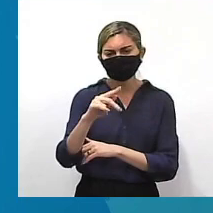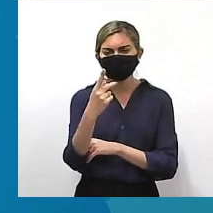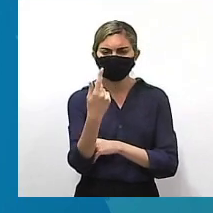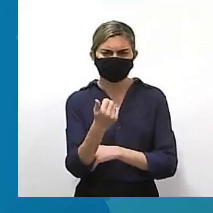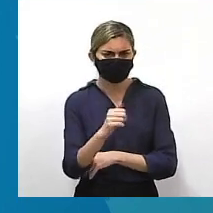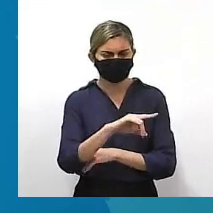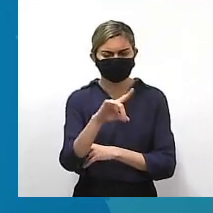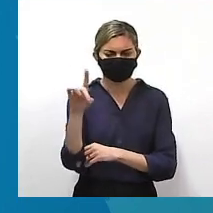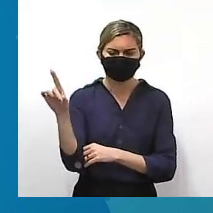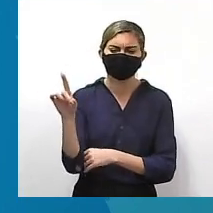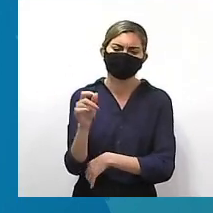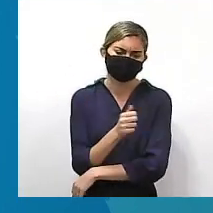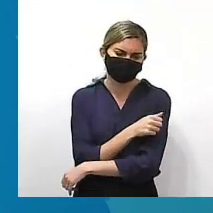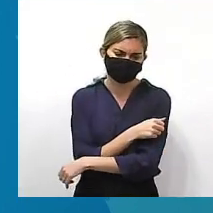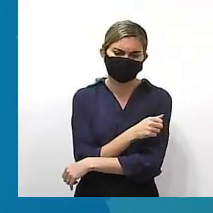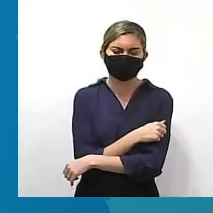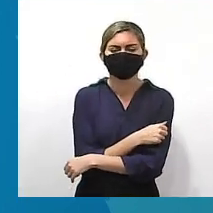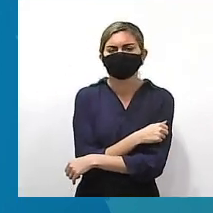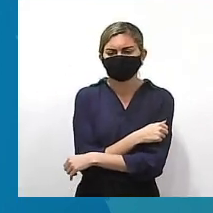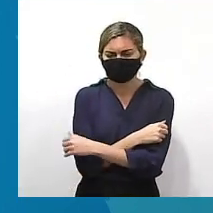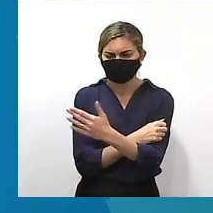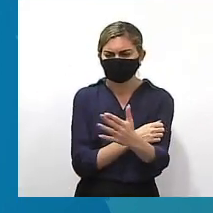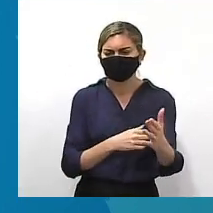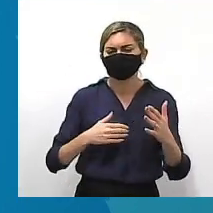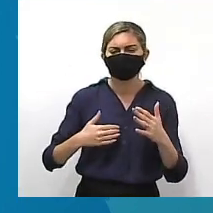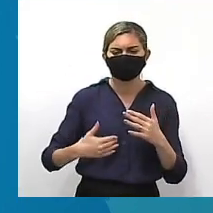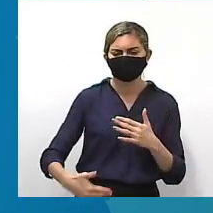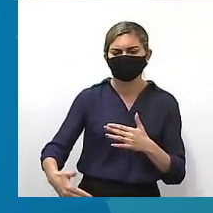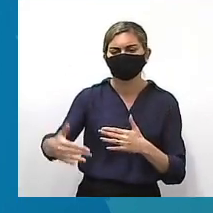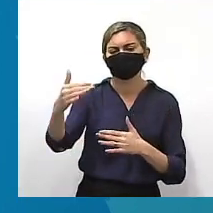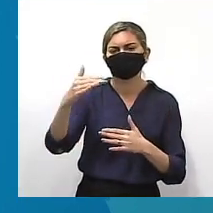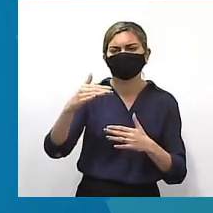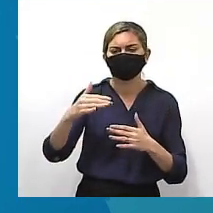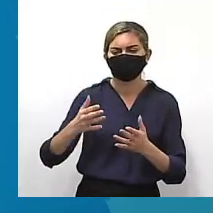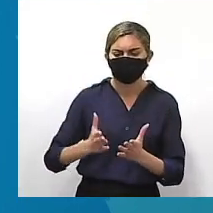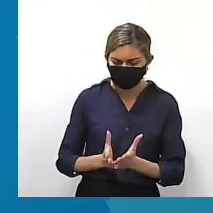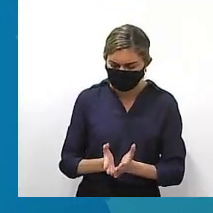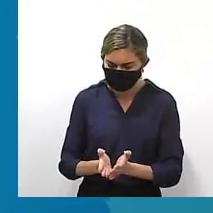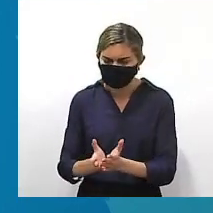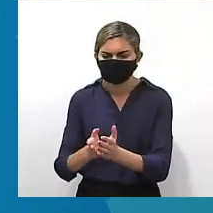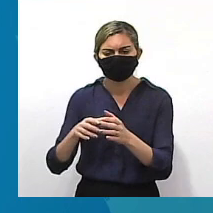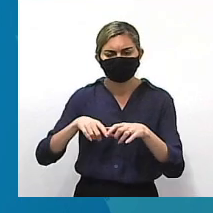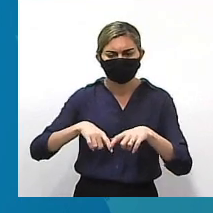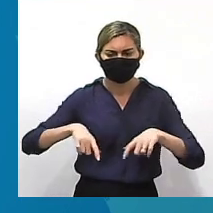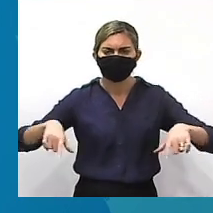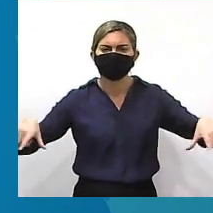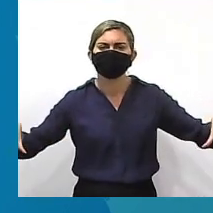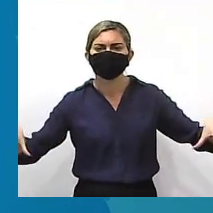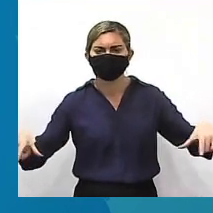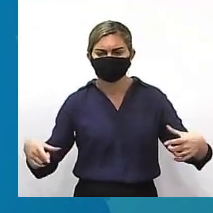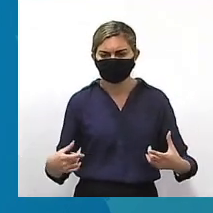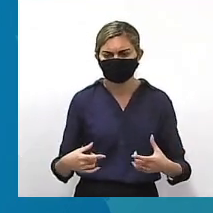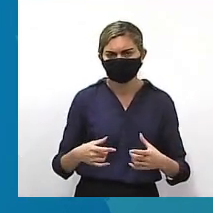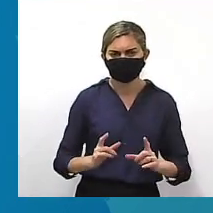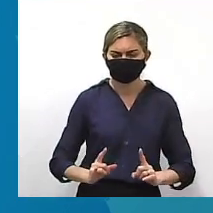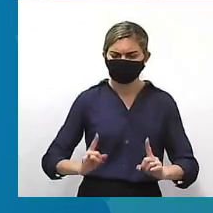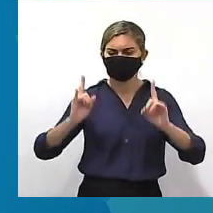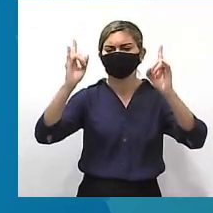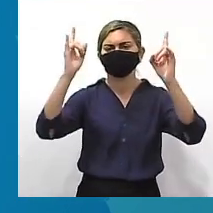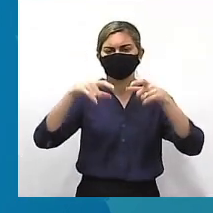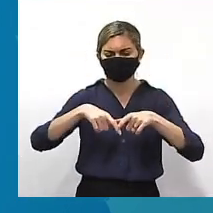Deus. Alunos e alunas que atravessam as pontes, que atravessam